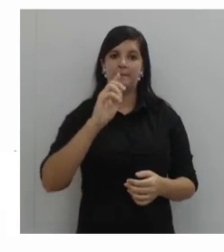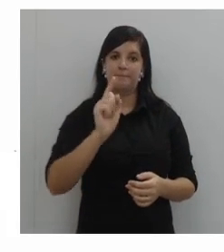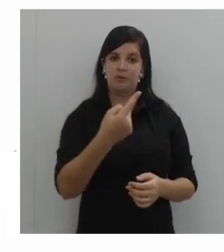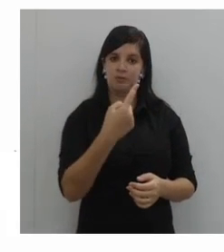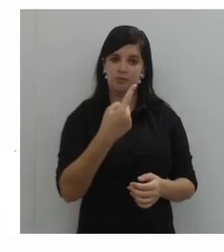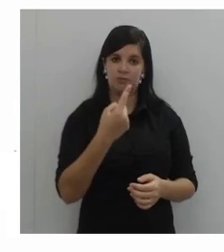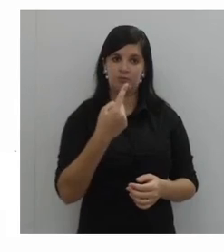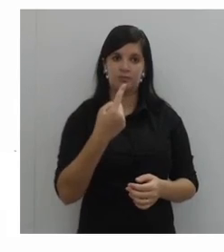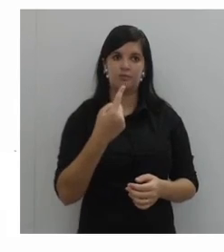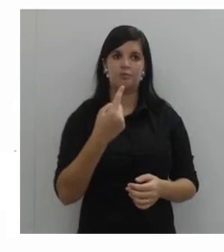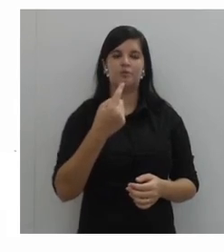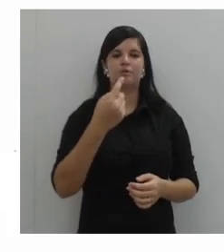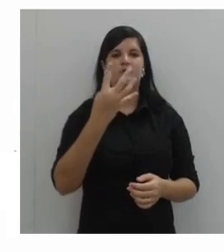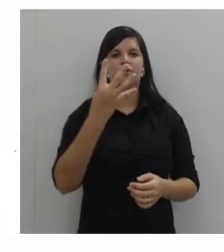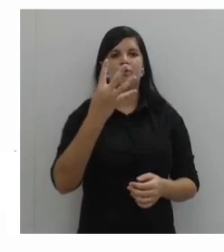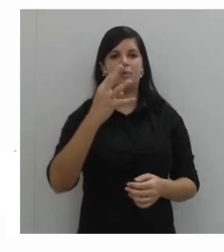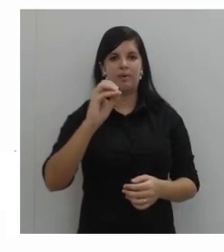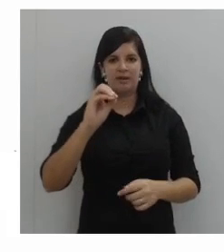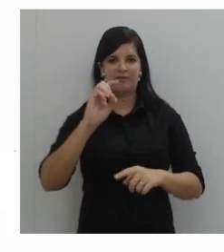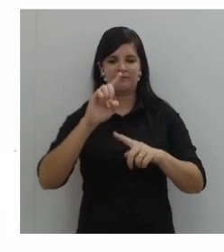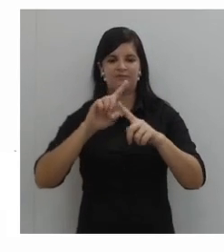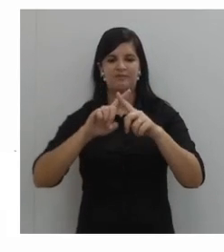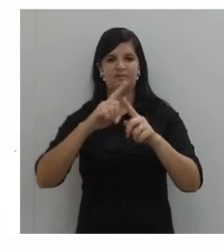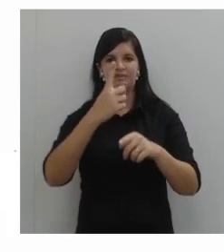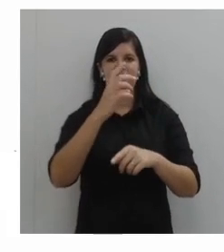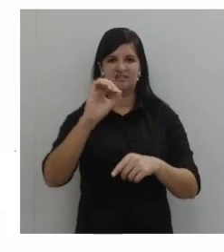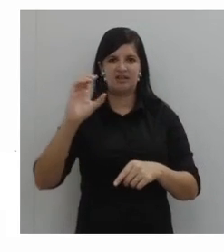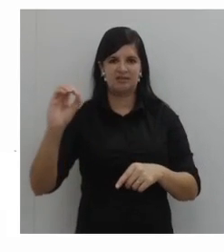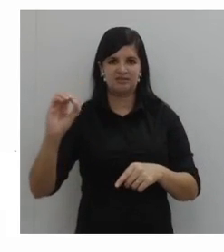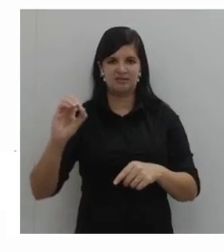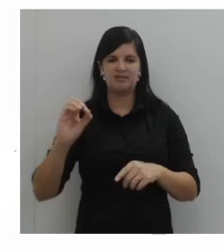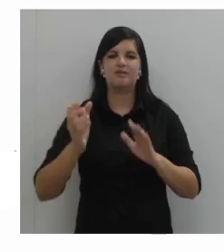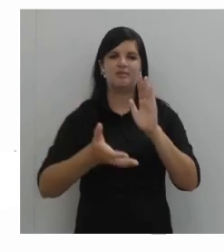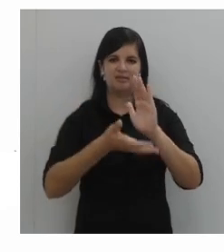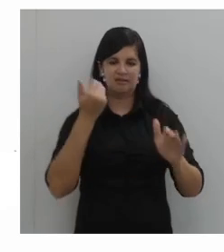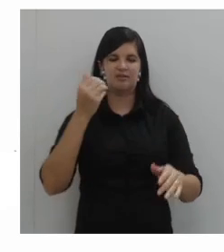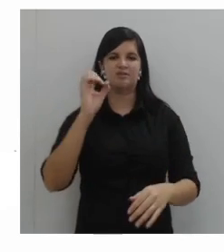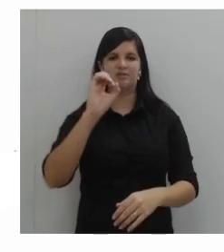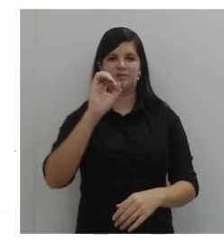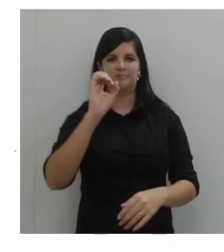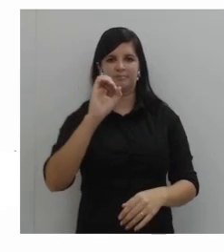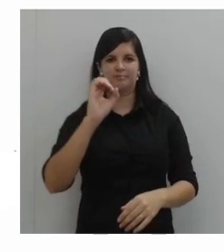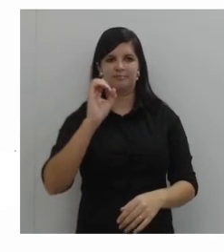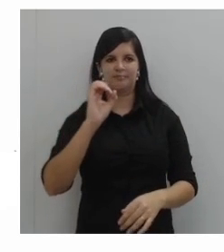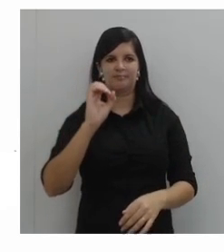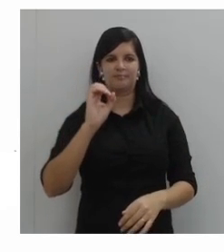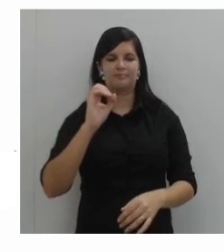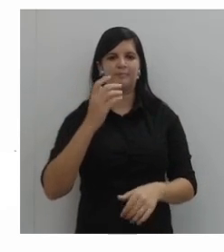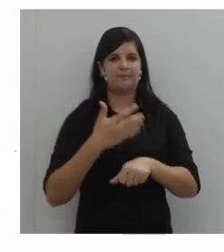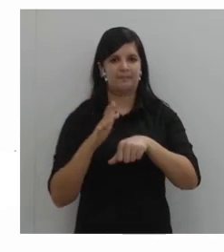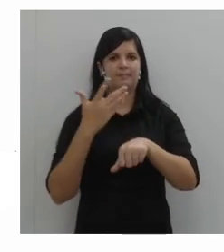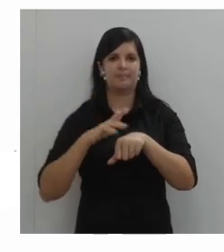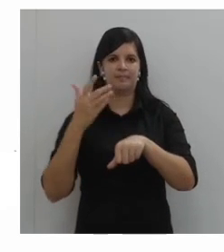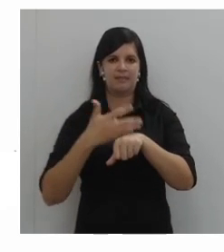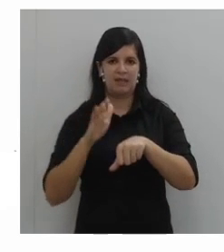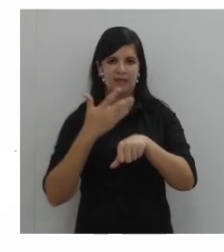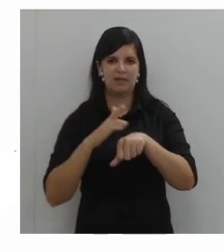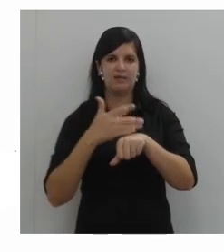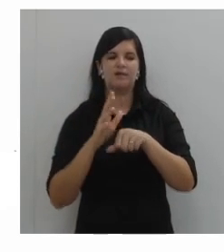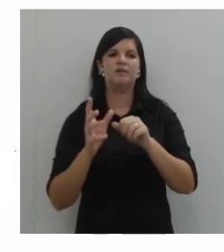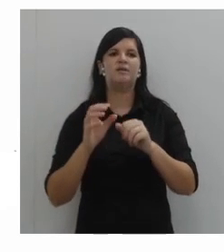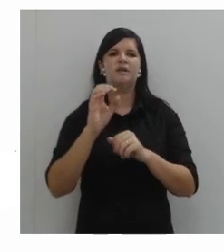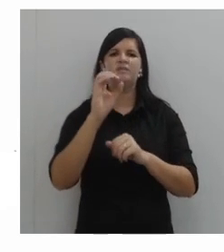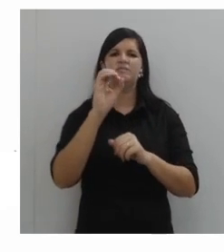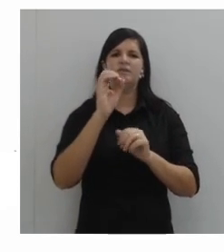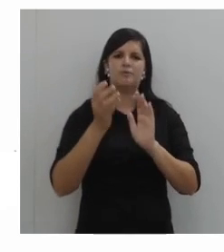4.000 é 40 vezes 100. Eu posso cortar um zero, né? Tem um zero em cima e um zero embaixo. Vamos fazer a simplificação, vamos treinar isso. Eu corto um zero